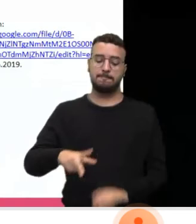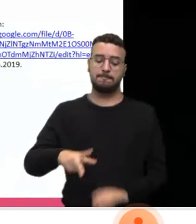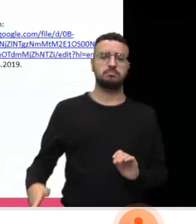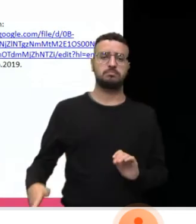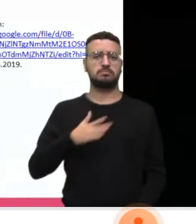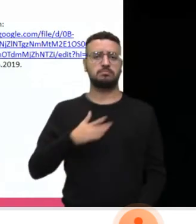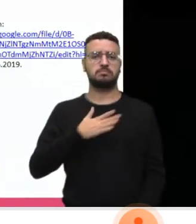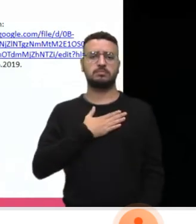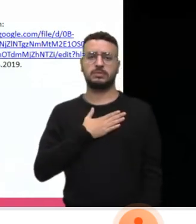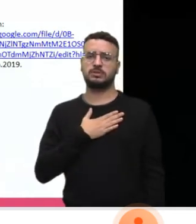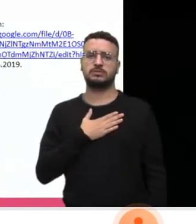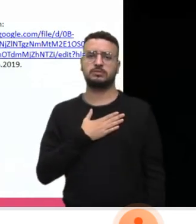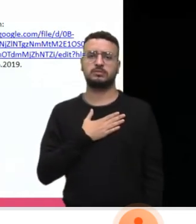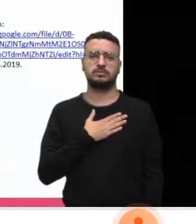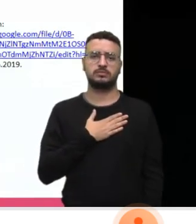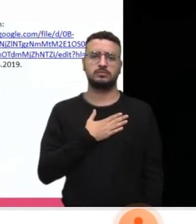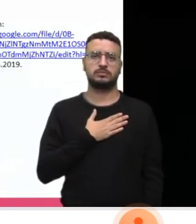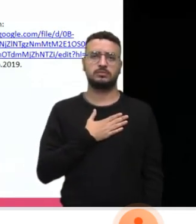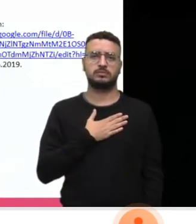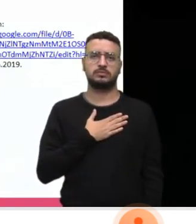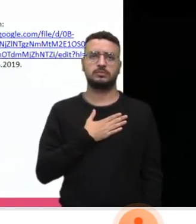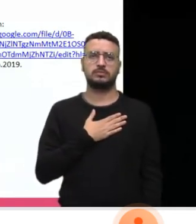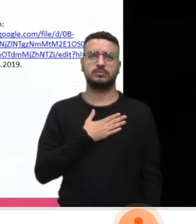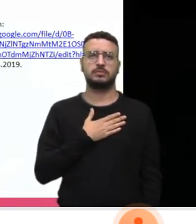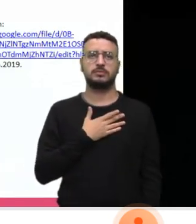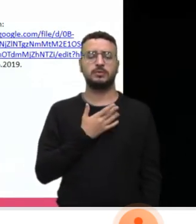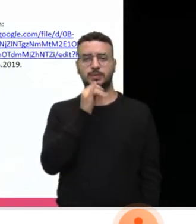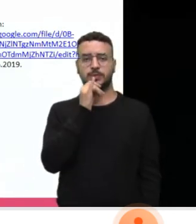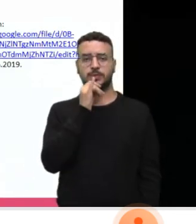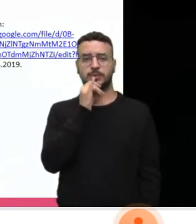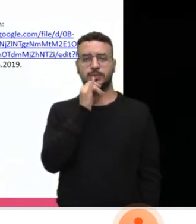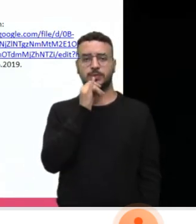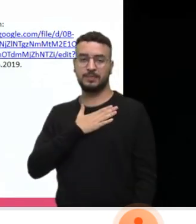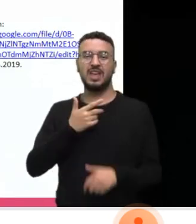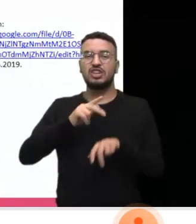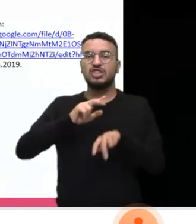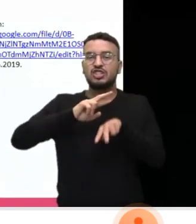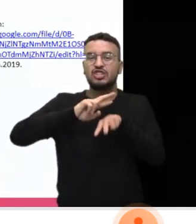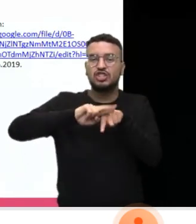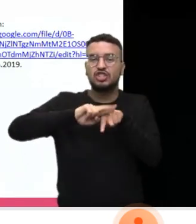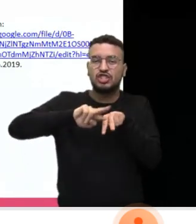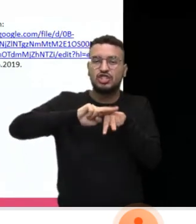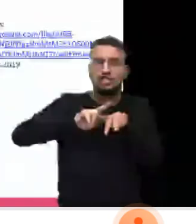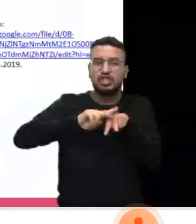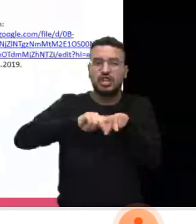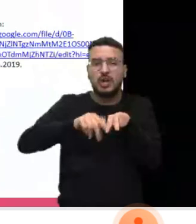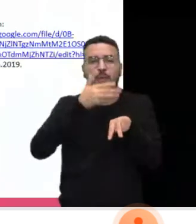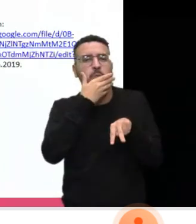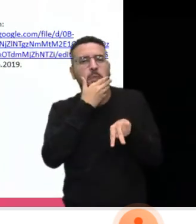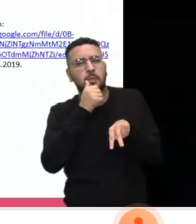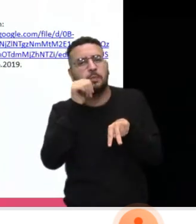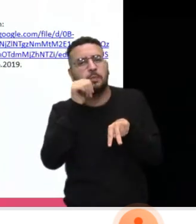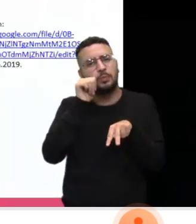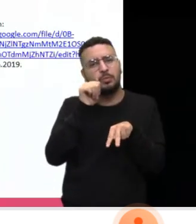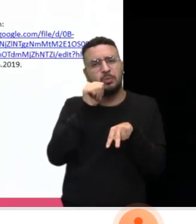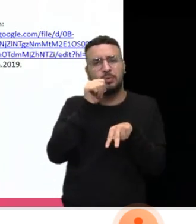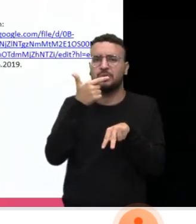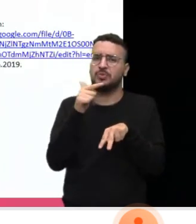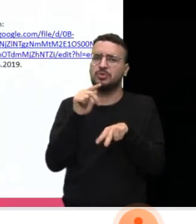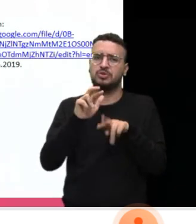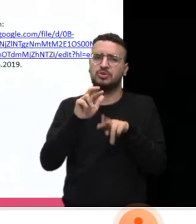ou seja, meu e minha, o sinal será sempre o mesmo. Seu e sua também será o